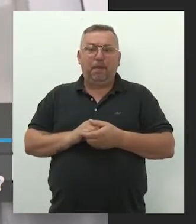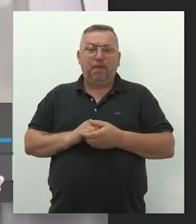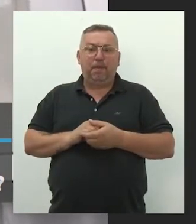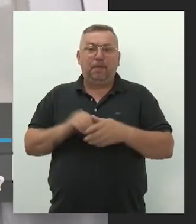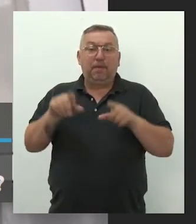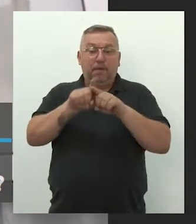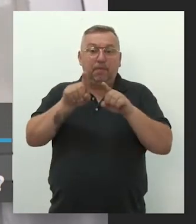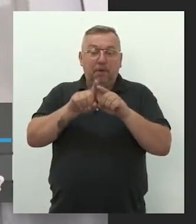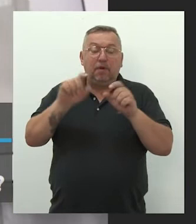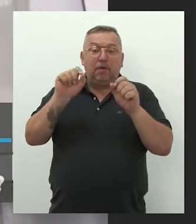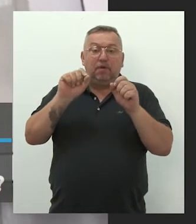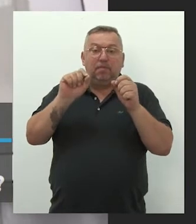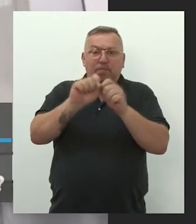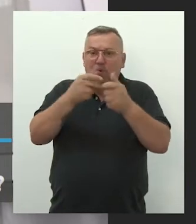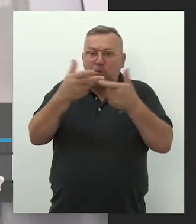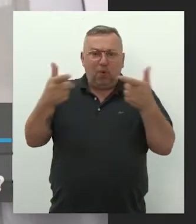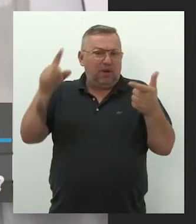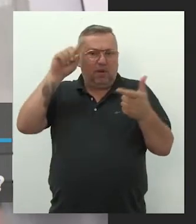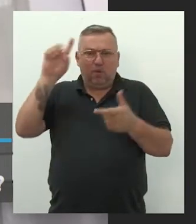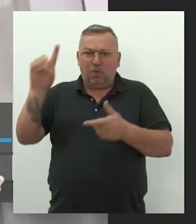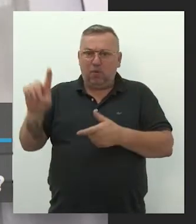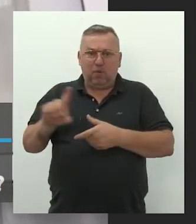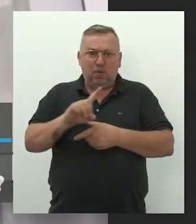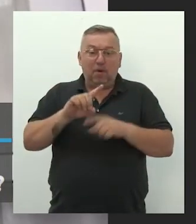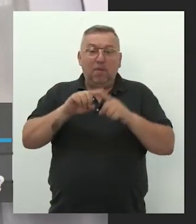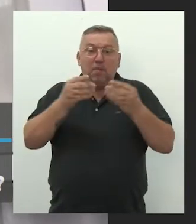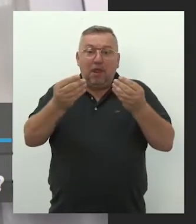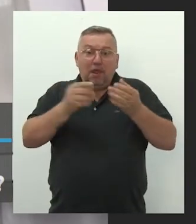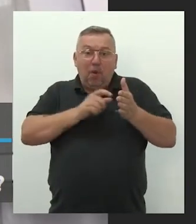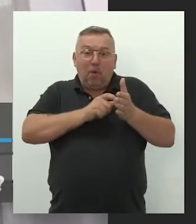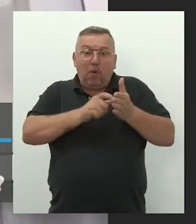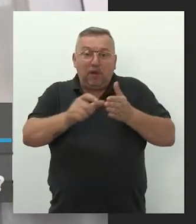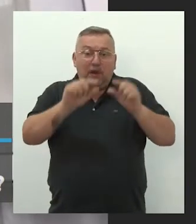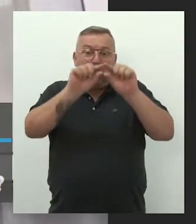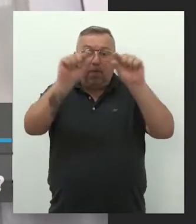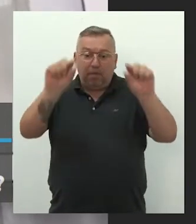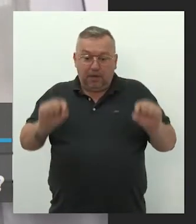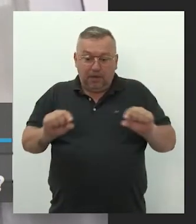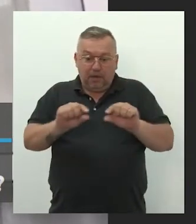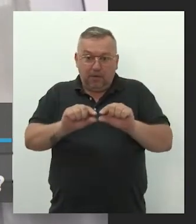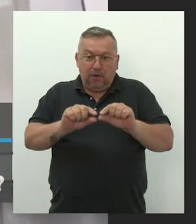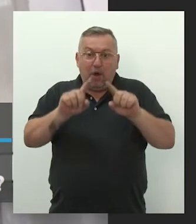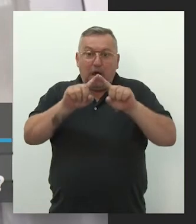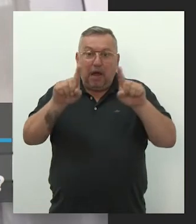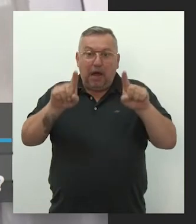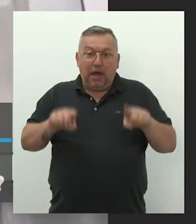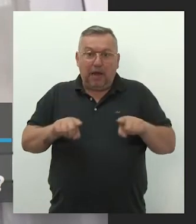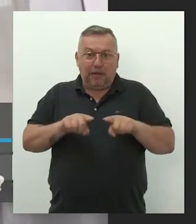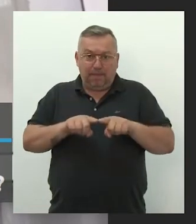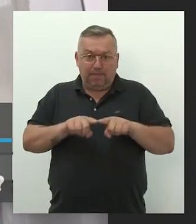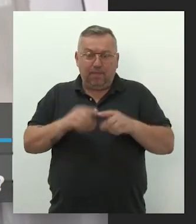e objetos do dia a dia com o conceito de perímetro e área. Como que isso vai